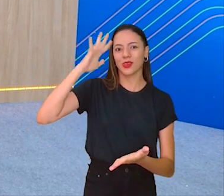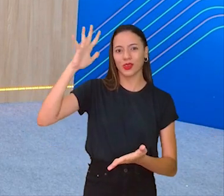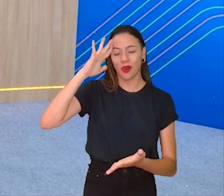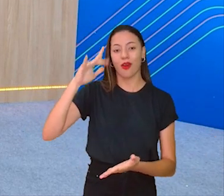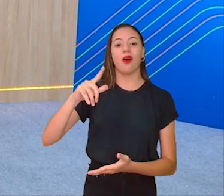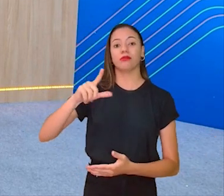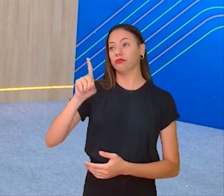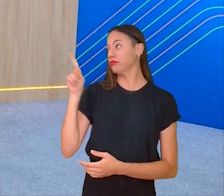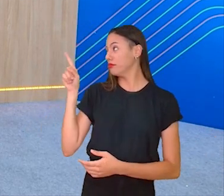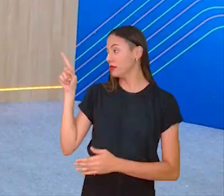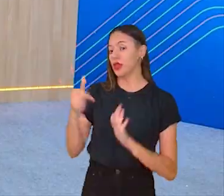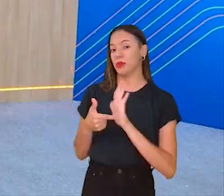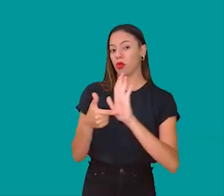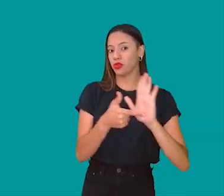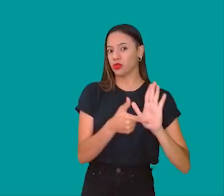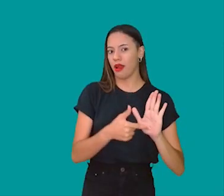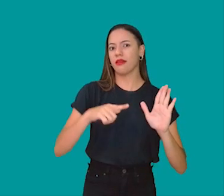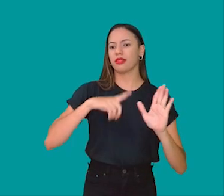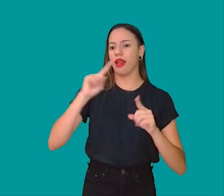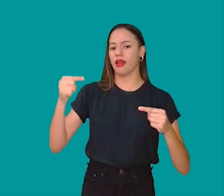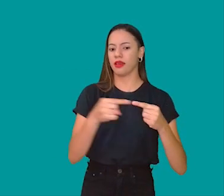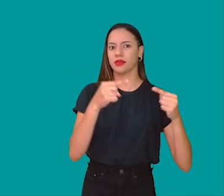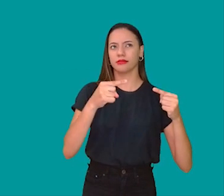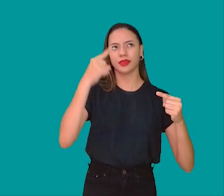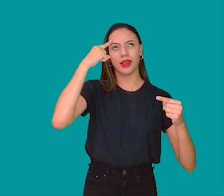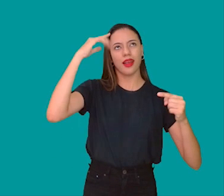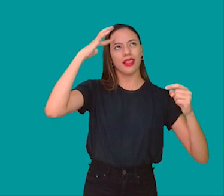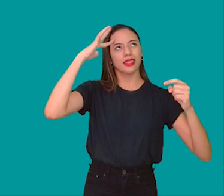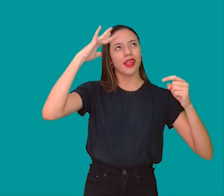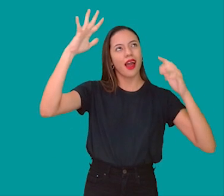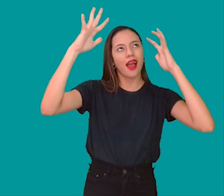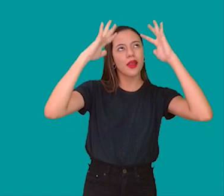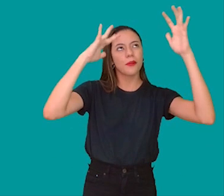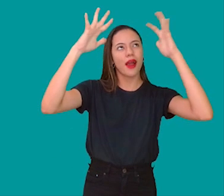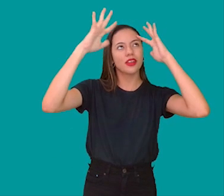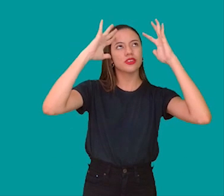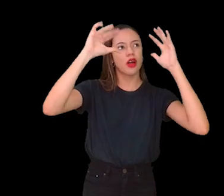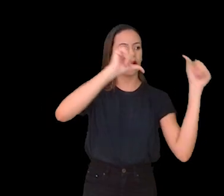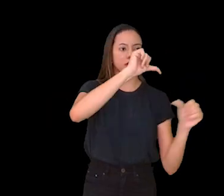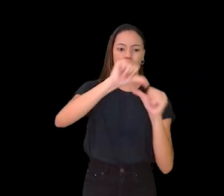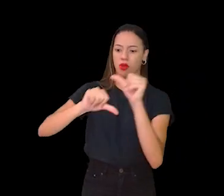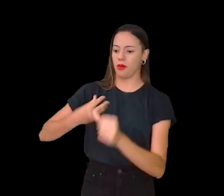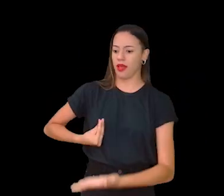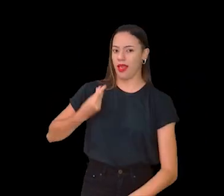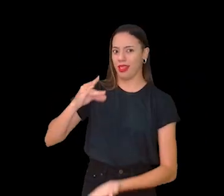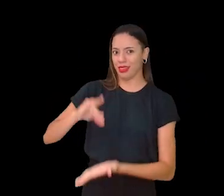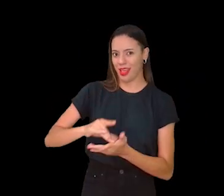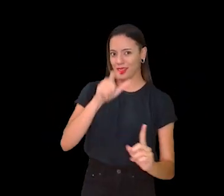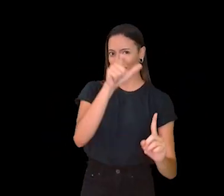justamente isso, algo que está na imaginação e que vai levar o personagem para a realidade.